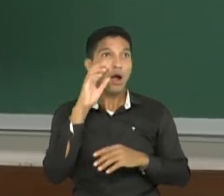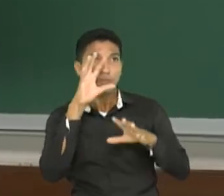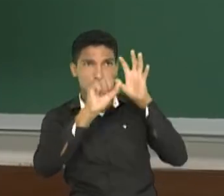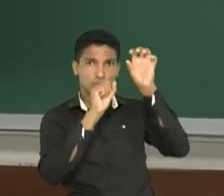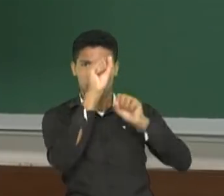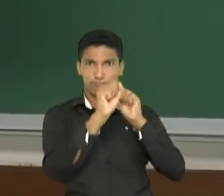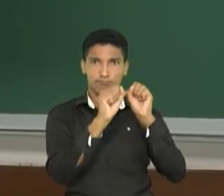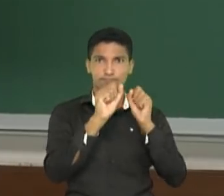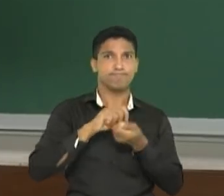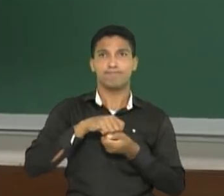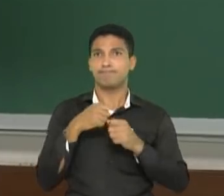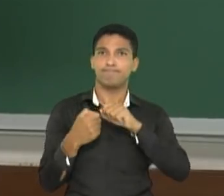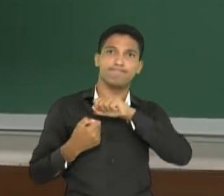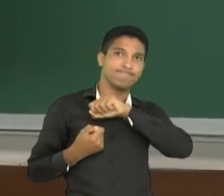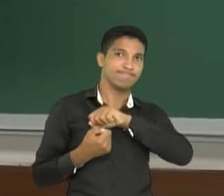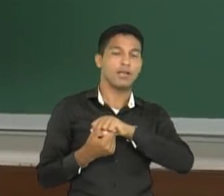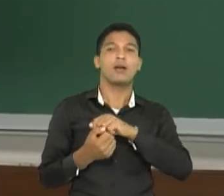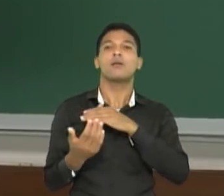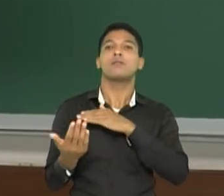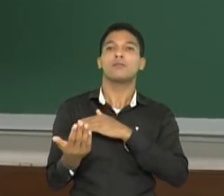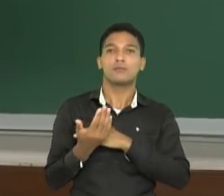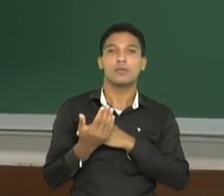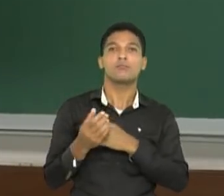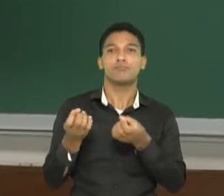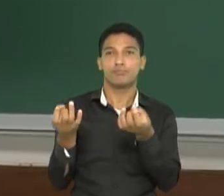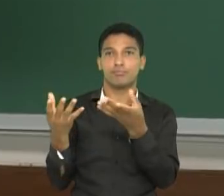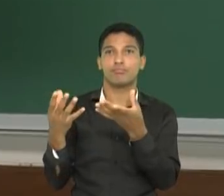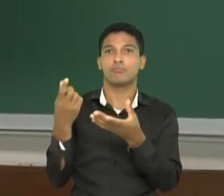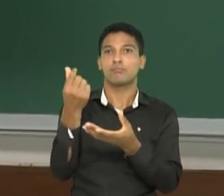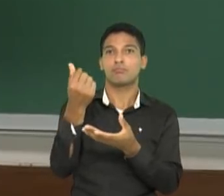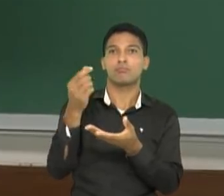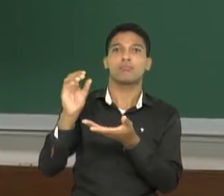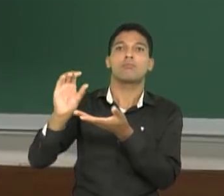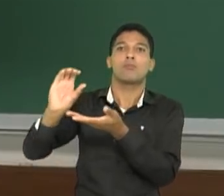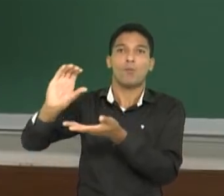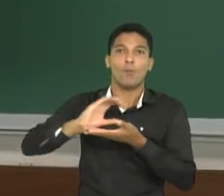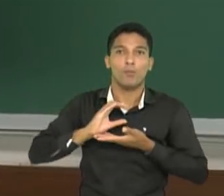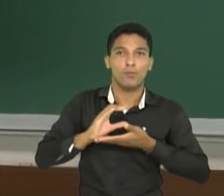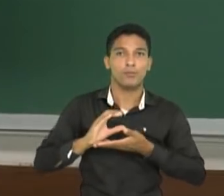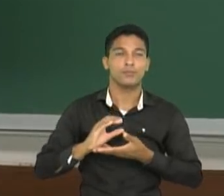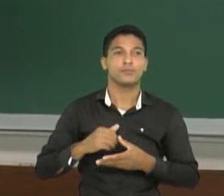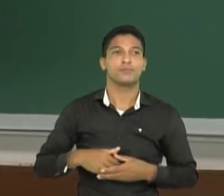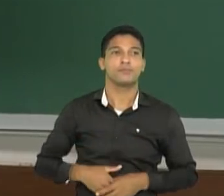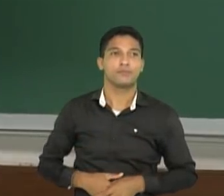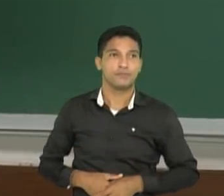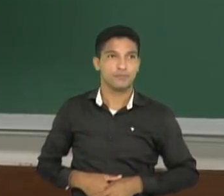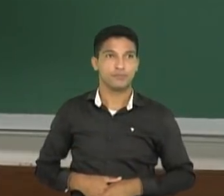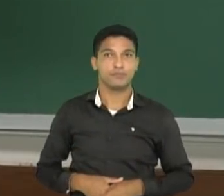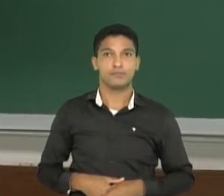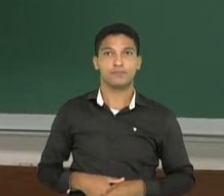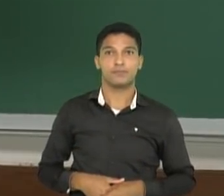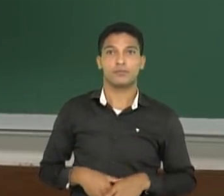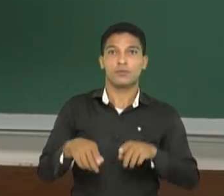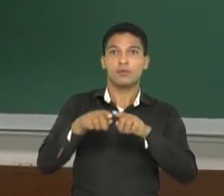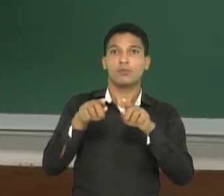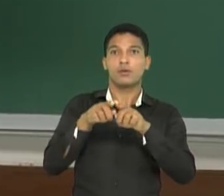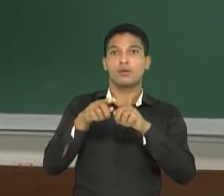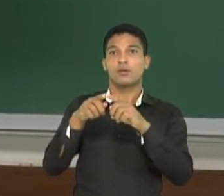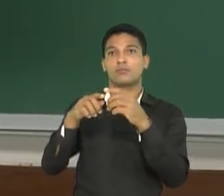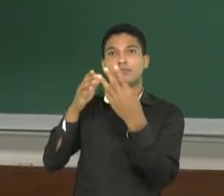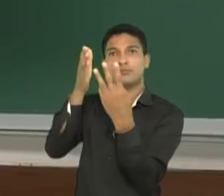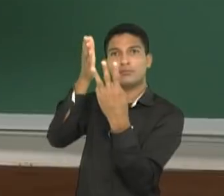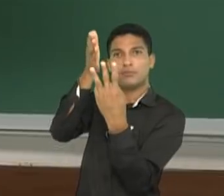a pecuária extensiva, lavouras de algodão e arroz, como a gente já tinha falado. Então, quando eu penso no meio norte, que é aquela região lá